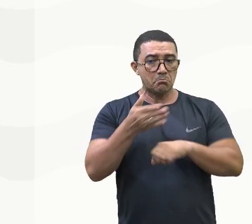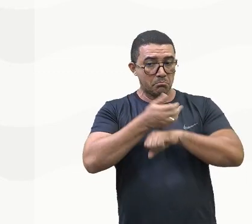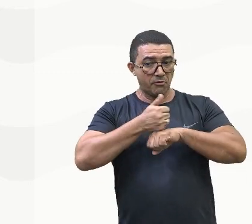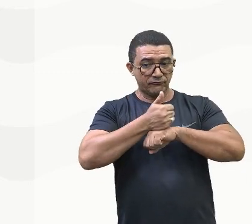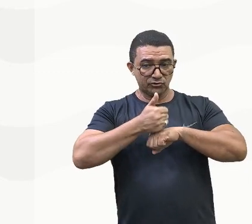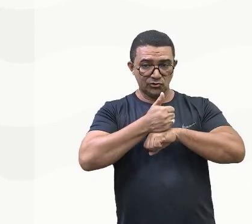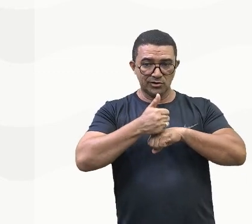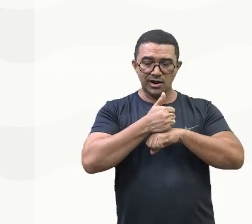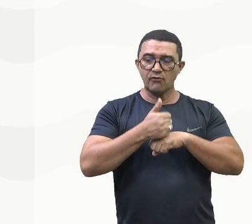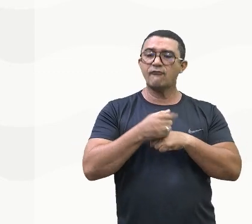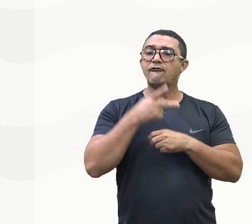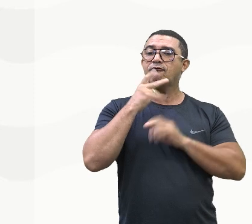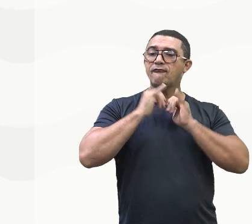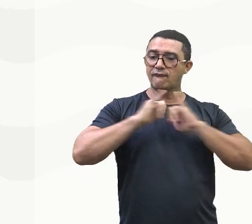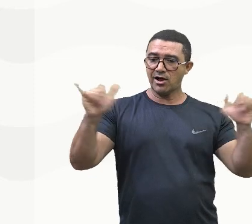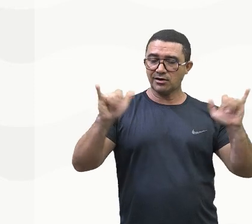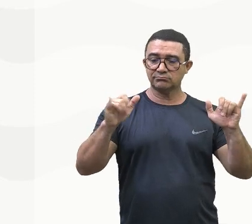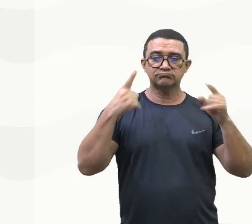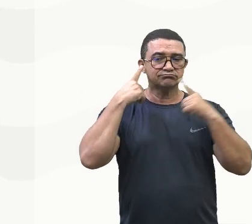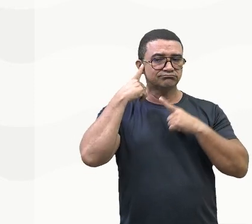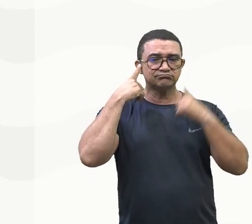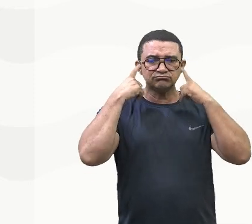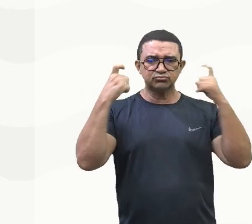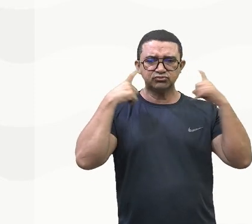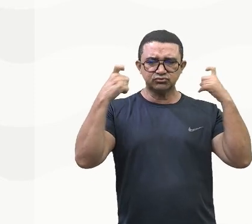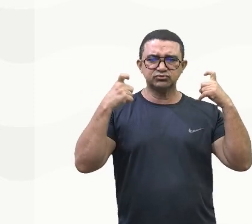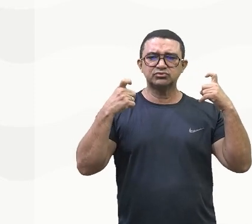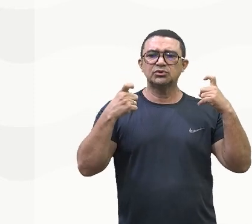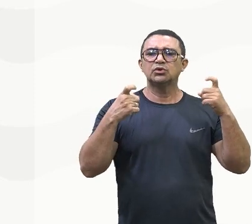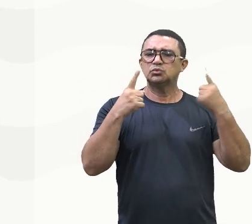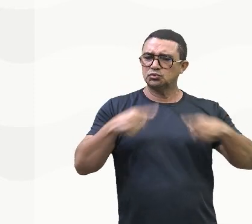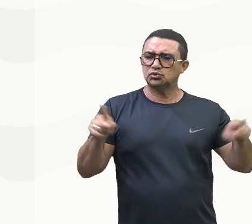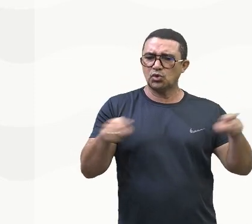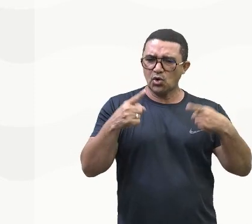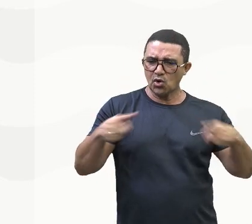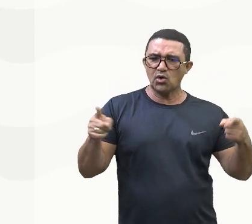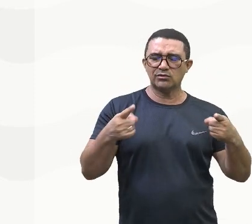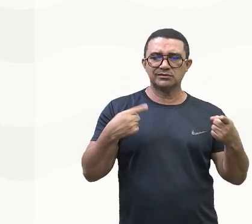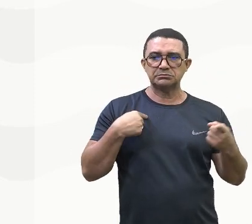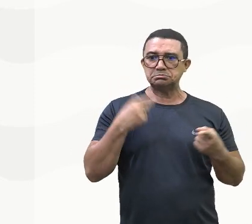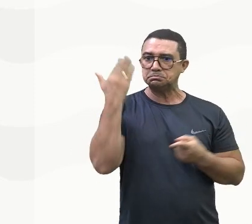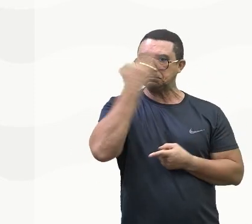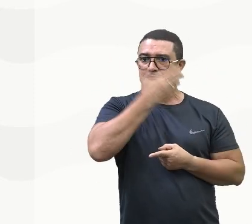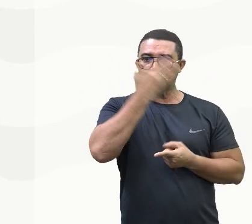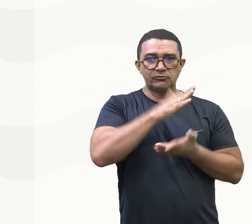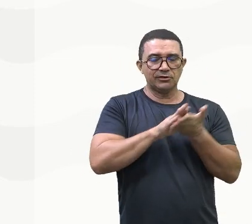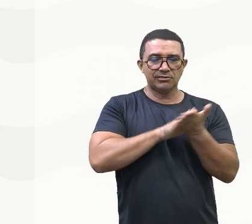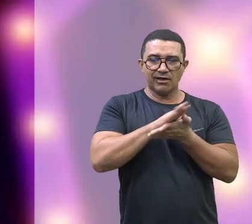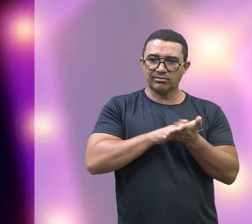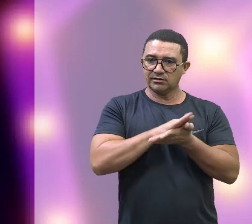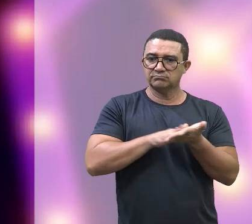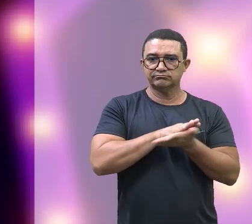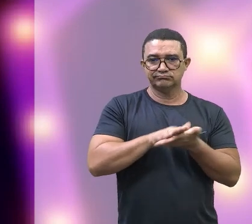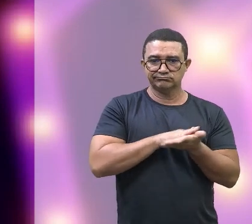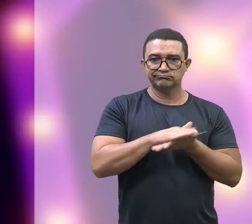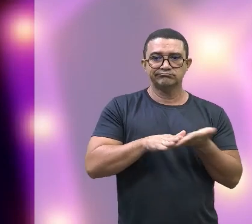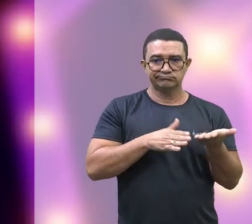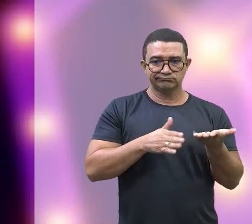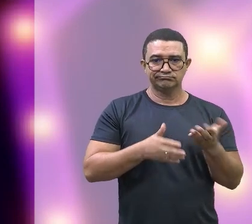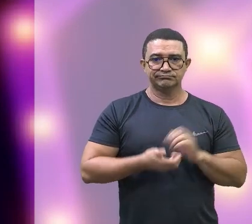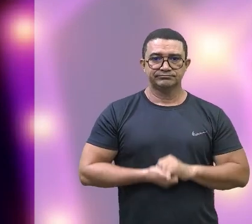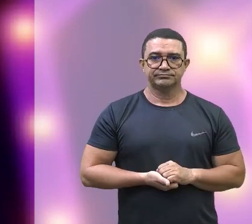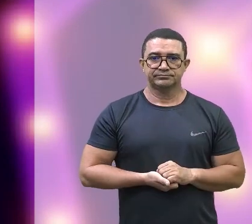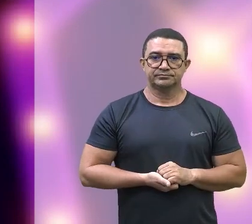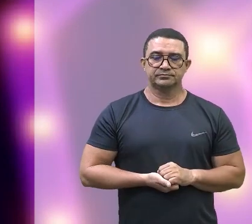ambiental, ele afirma que a poluição sonora é um mal invisível. Além de ser irreversível, é